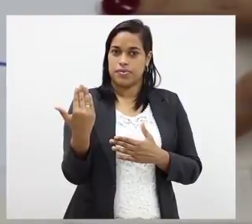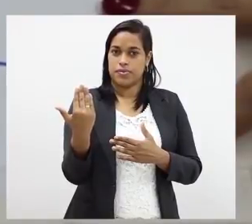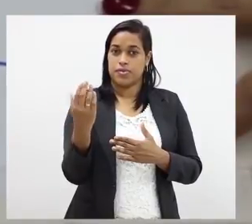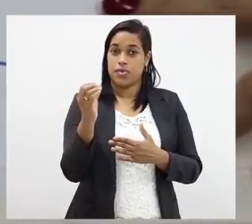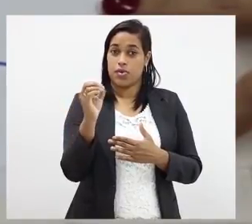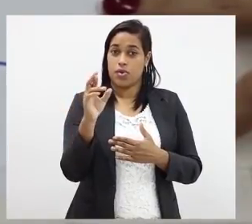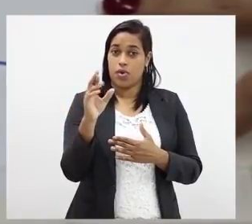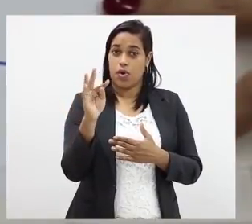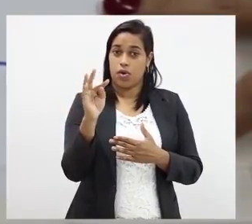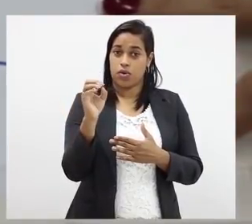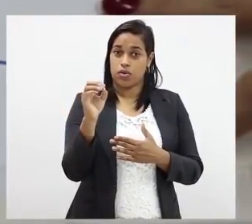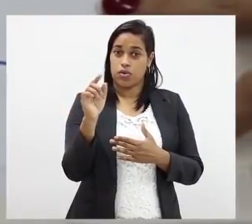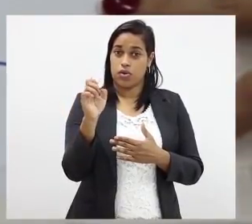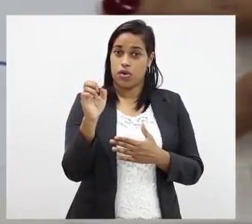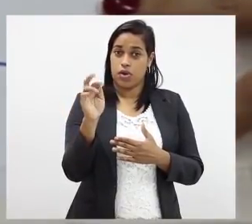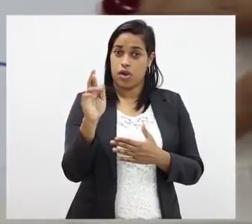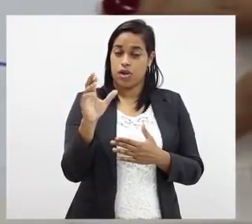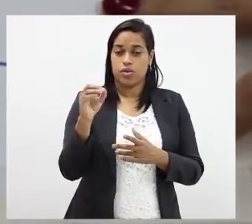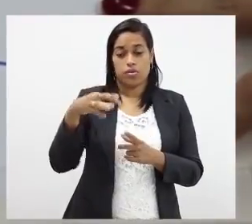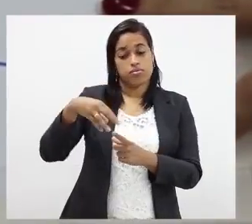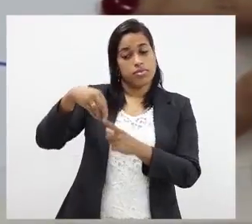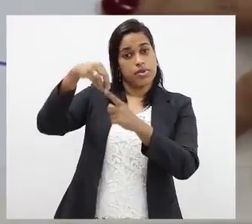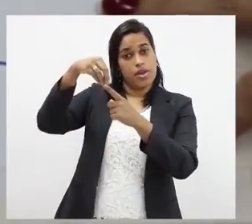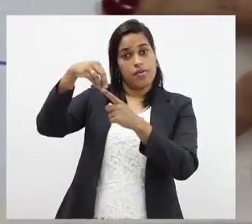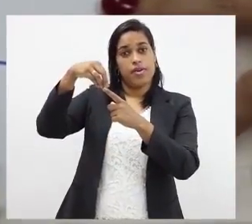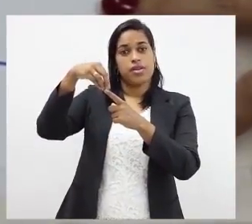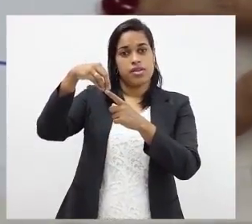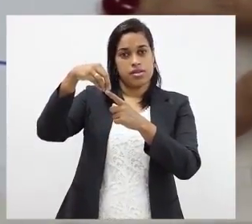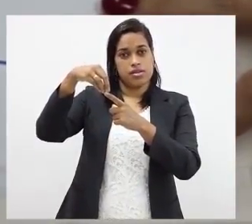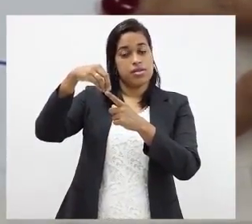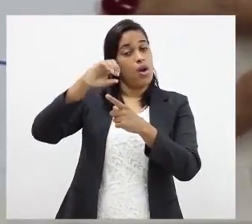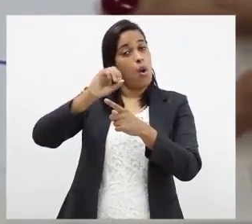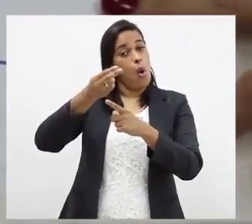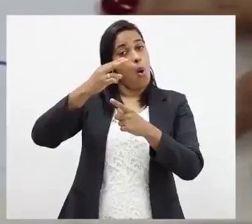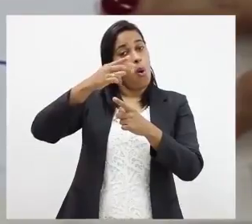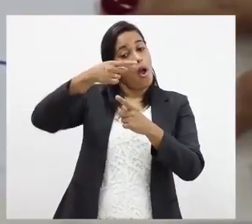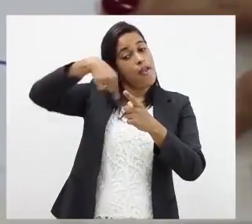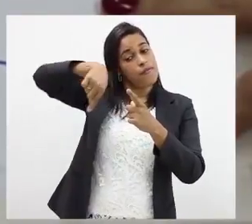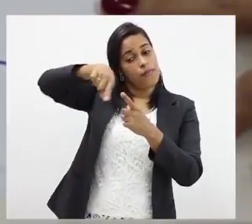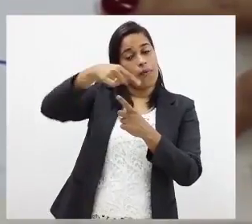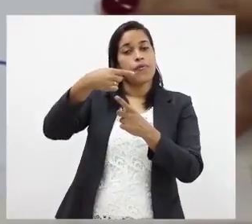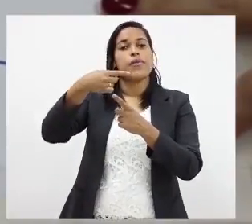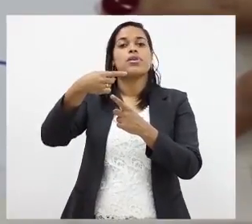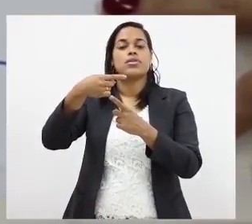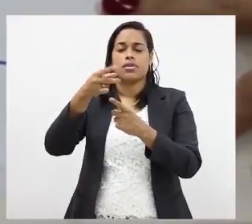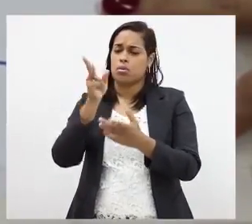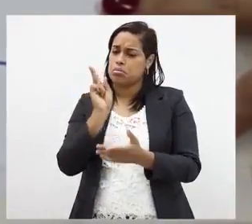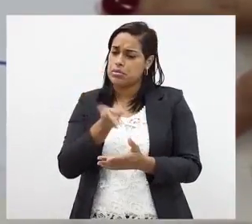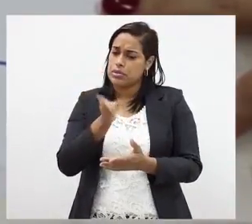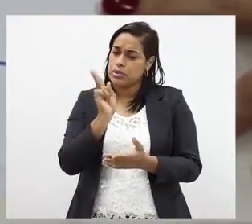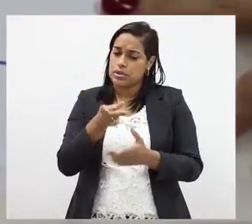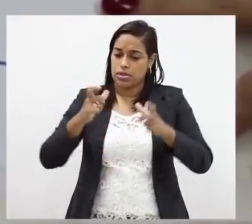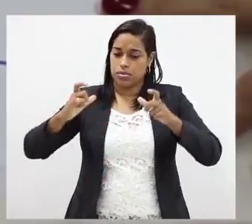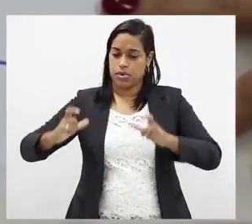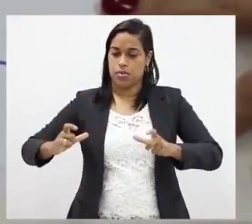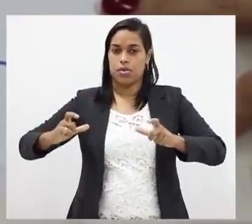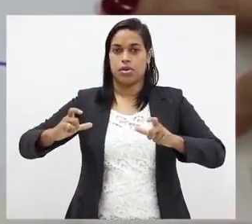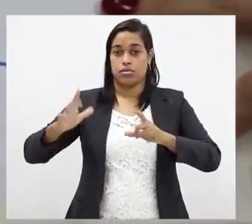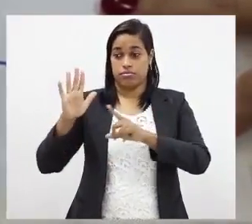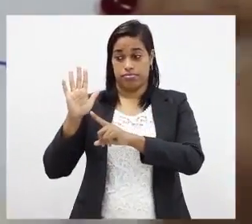do ortoedro de referência ou ortoedro envolvente, paralela ao plano de projeção,